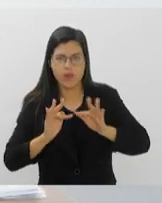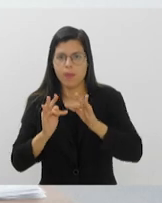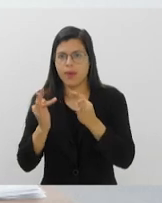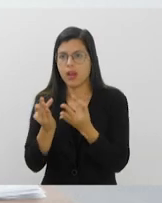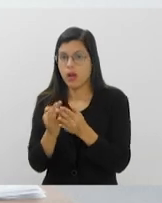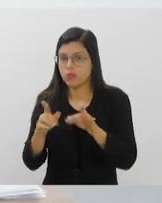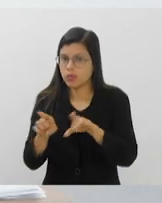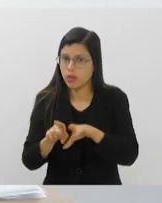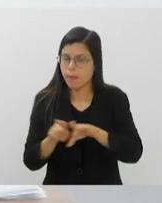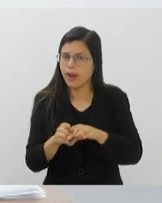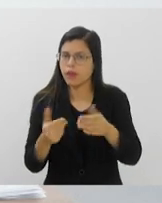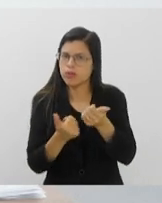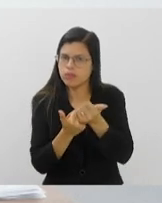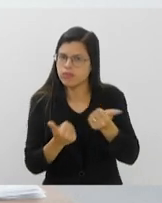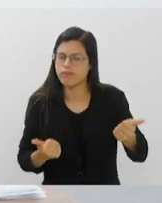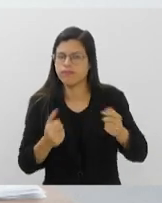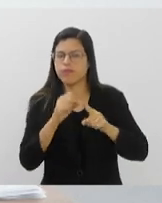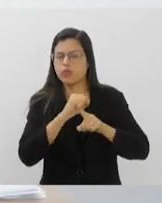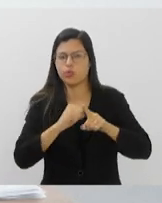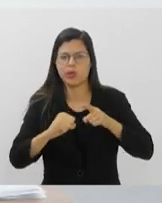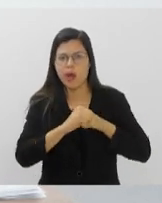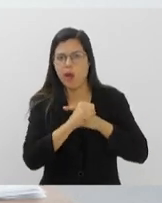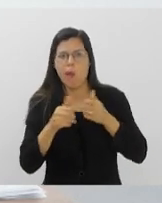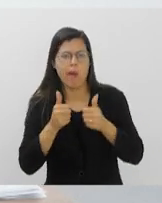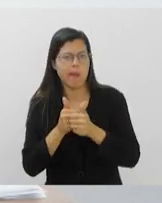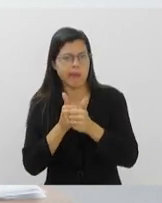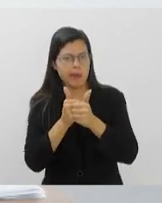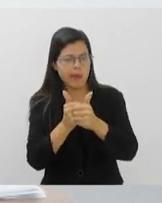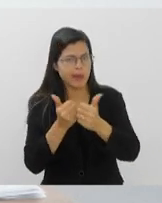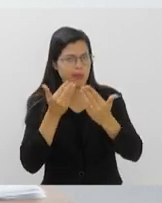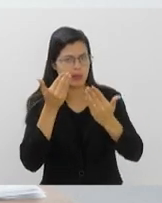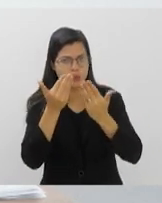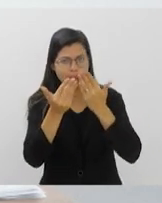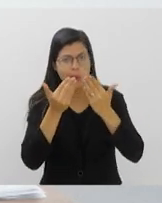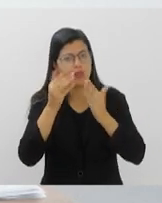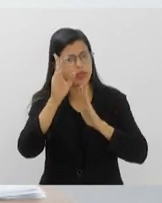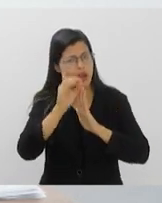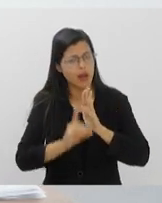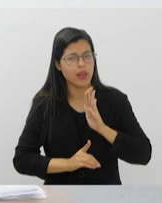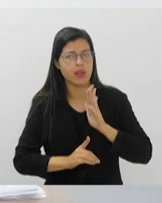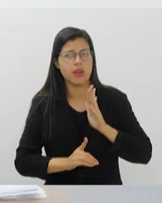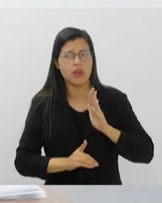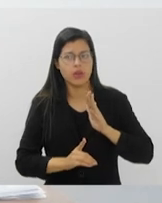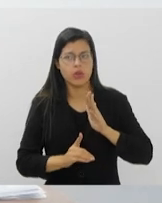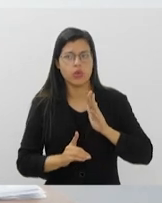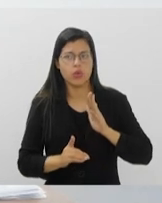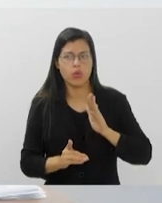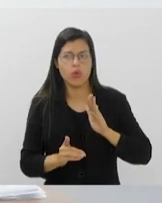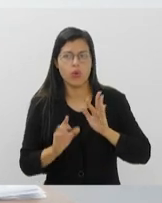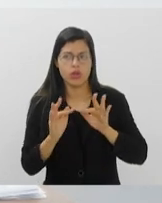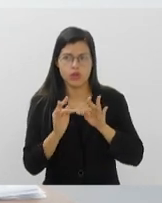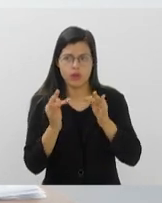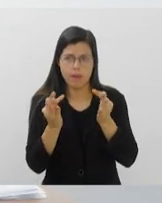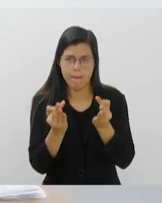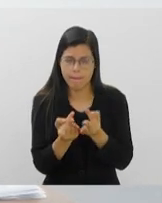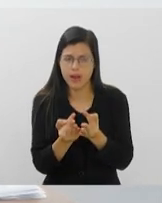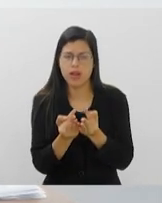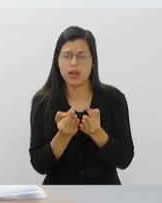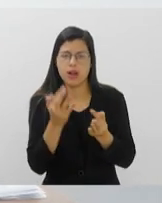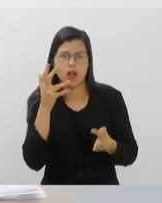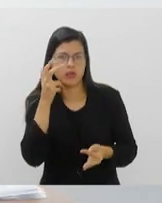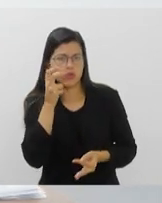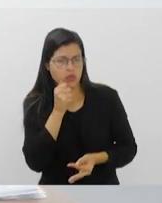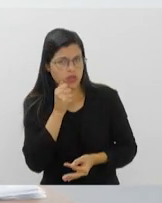assistência social tenha direito ao acompanhamento psicológico e para além das famílias que estão adotando das crianças que são